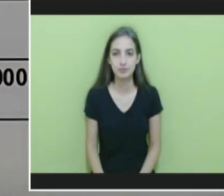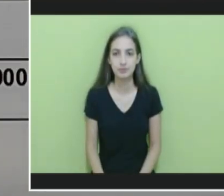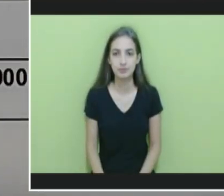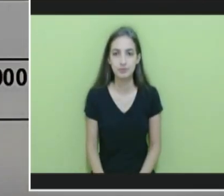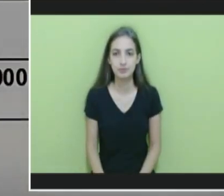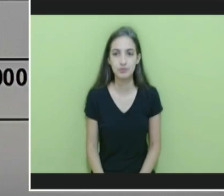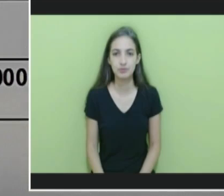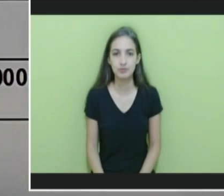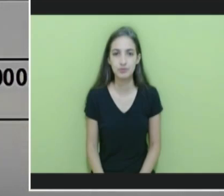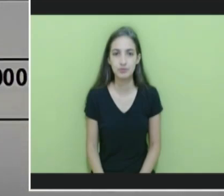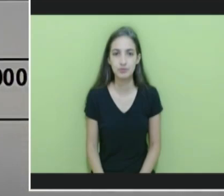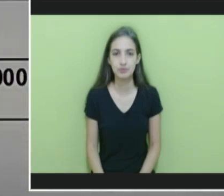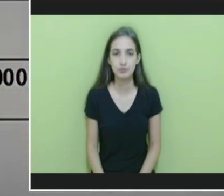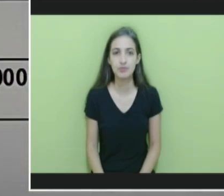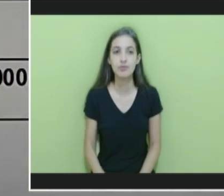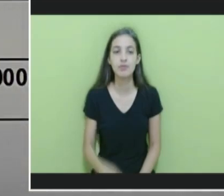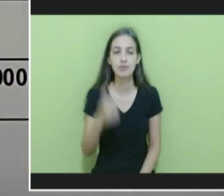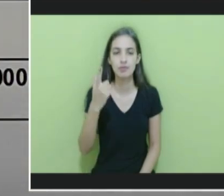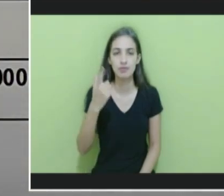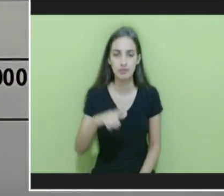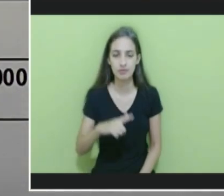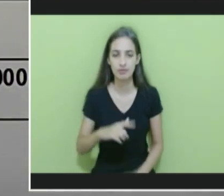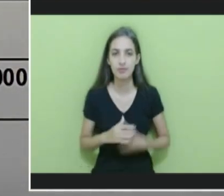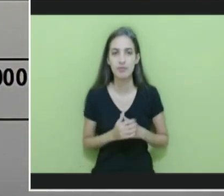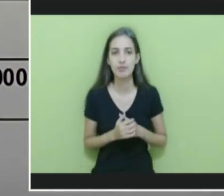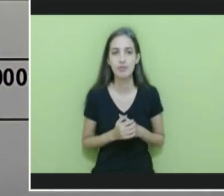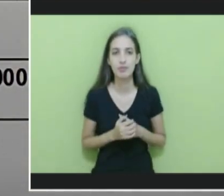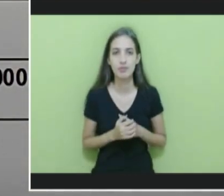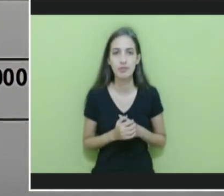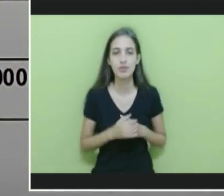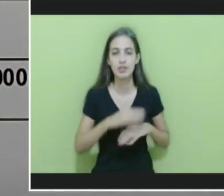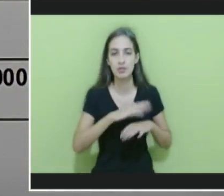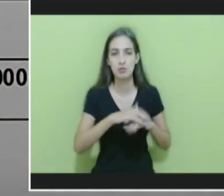Ainda sobre as receitas de contribuições sociais,